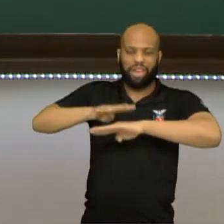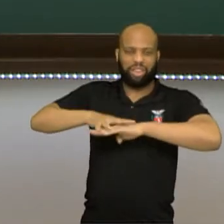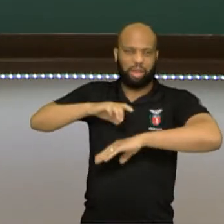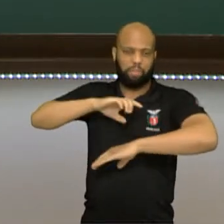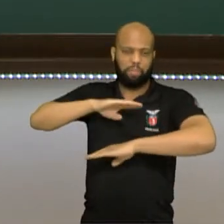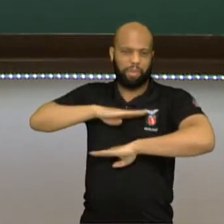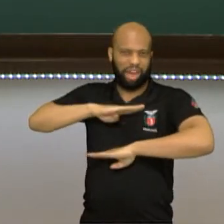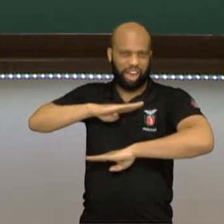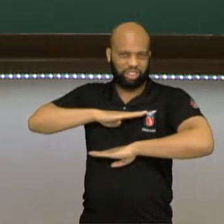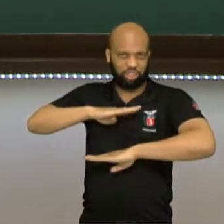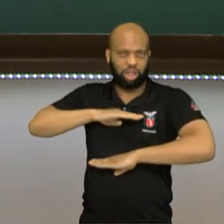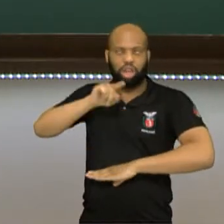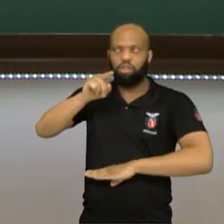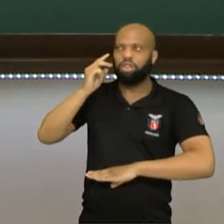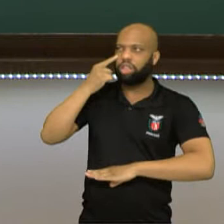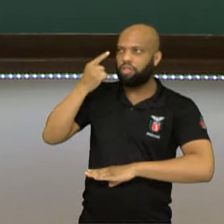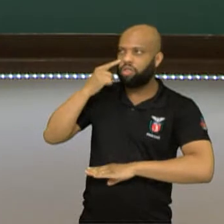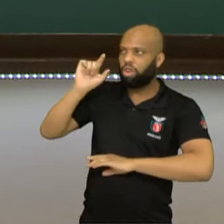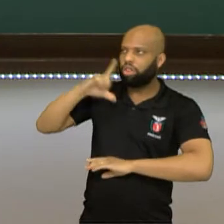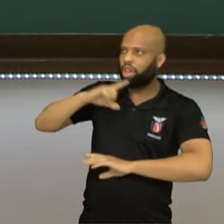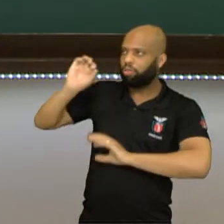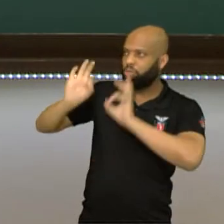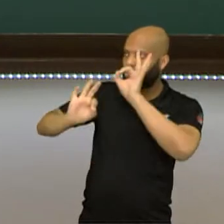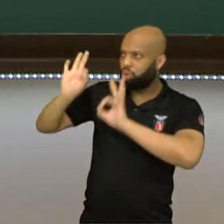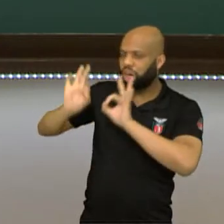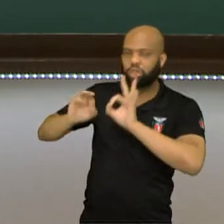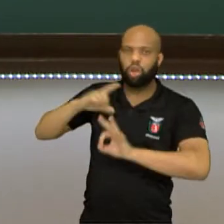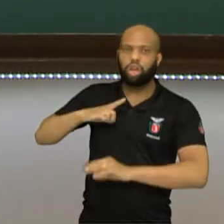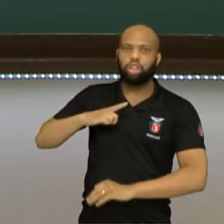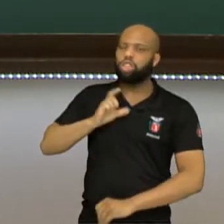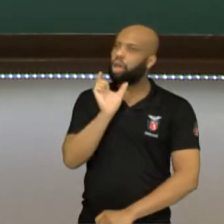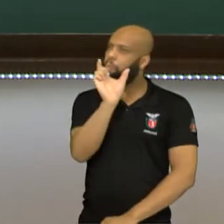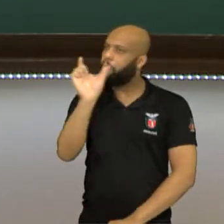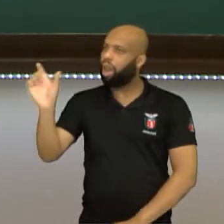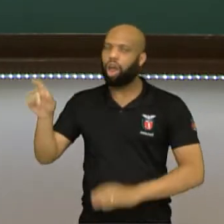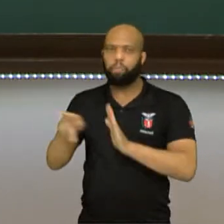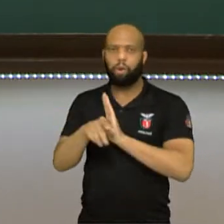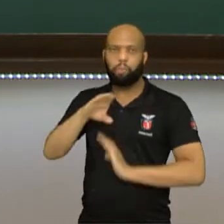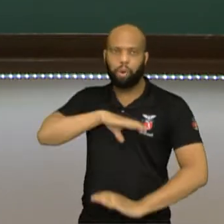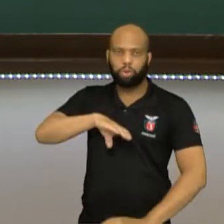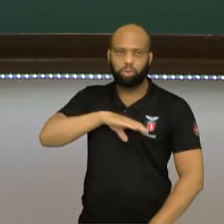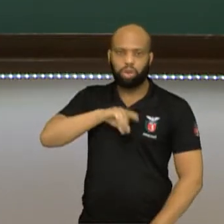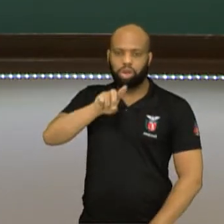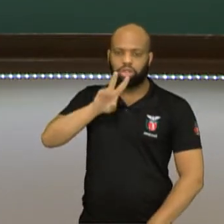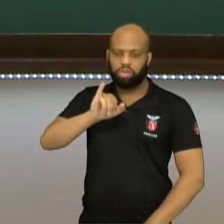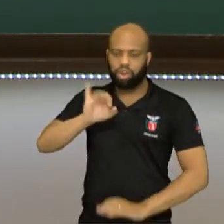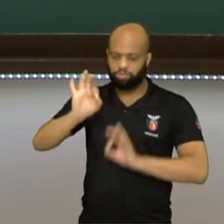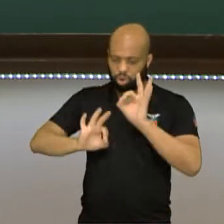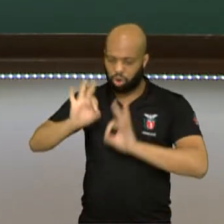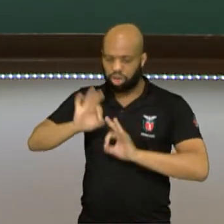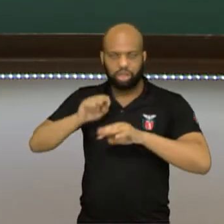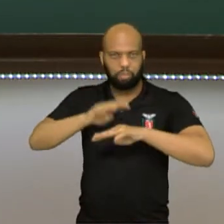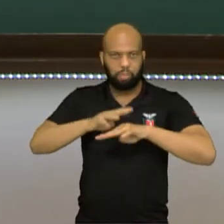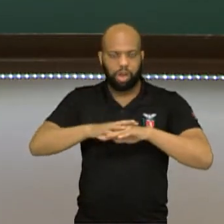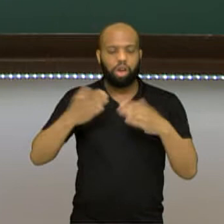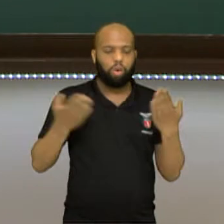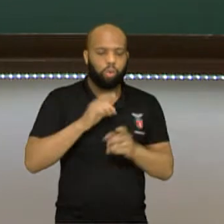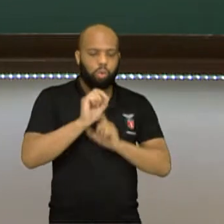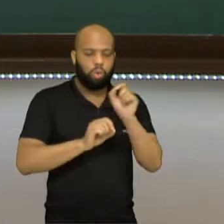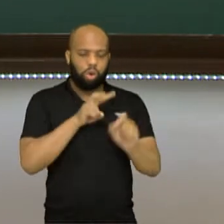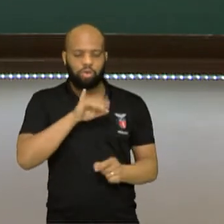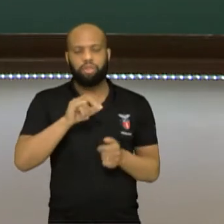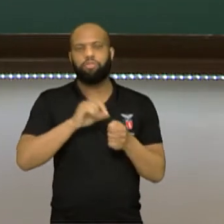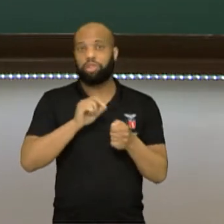fez montou todo o teu esquema no conhecimento aí para chegar nas equações. E o que esta aula